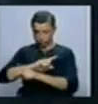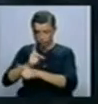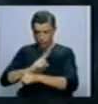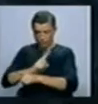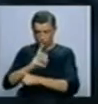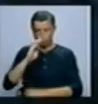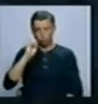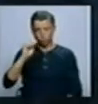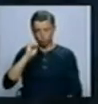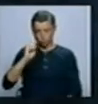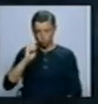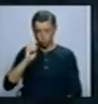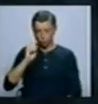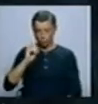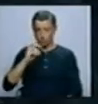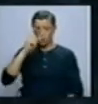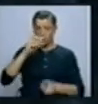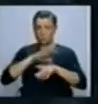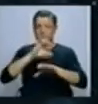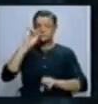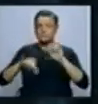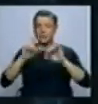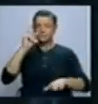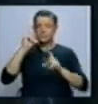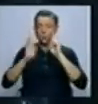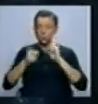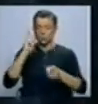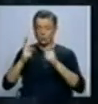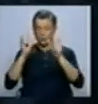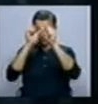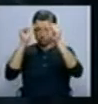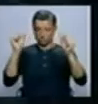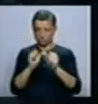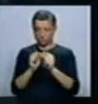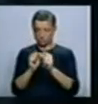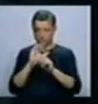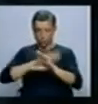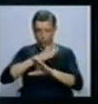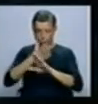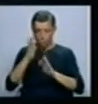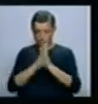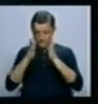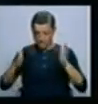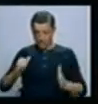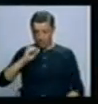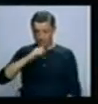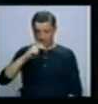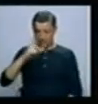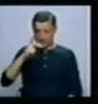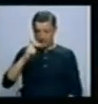Portanto, a pergunta que se coloca é, o que é que se passa aqui? Para ainda por cima temos sistemas muito maiores, galáxias muito maiores,